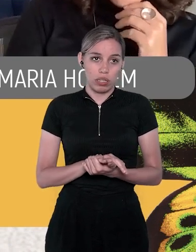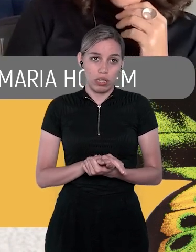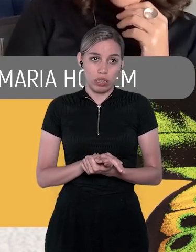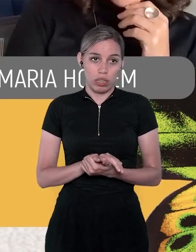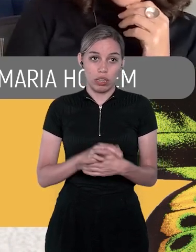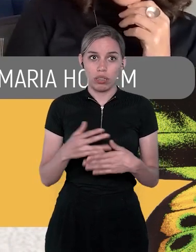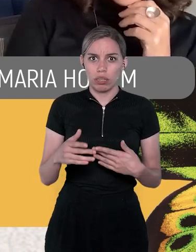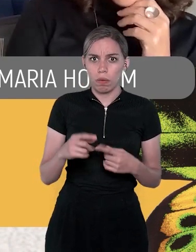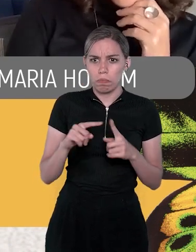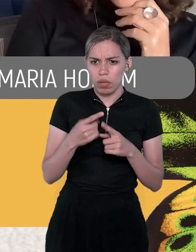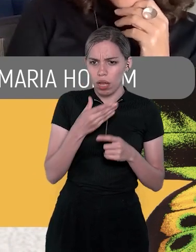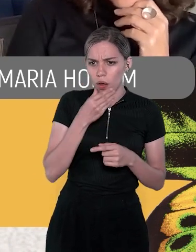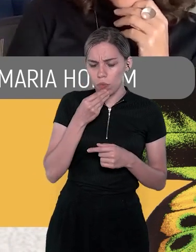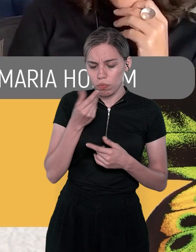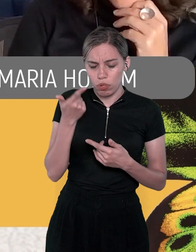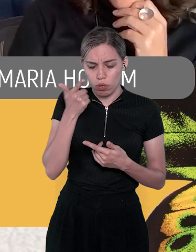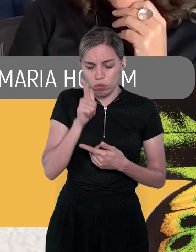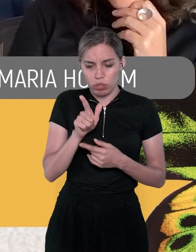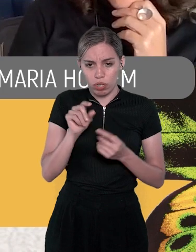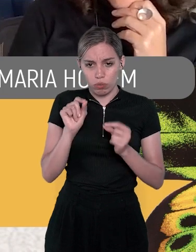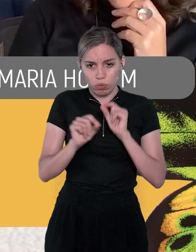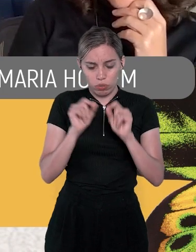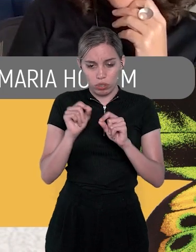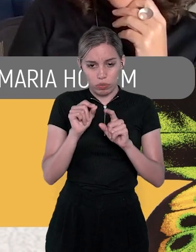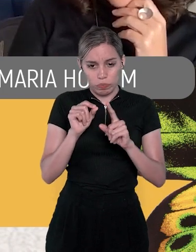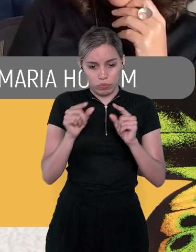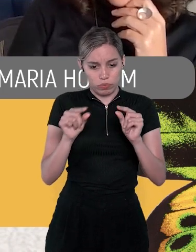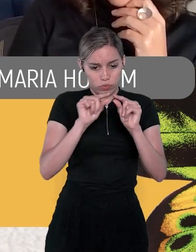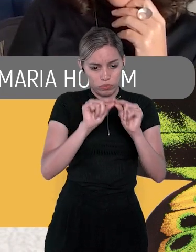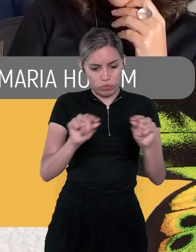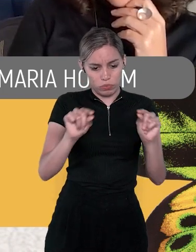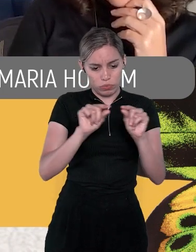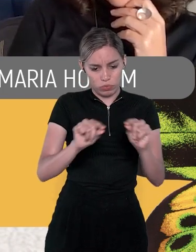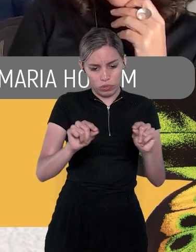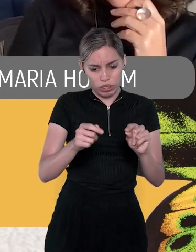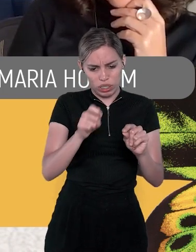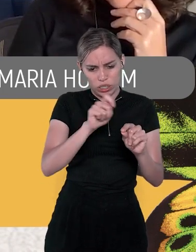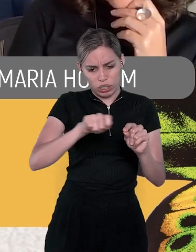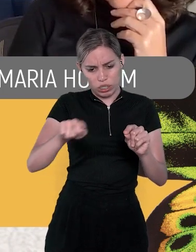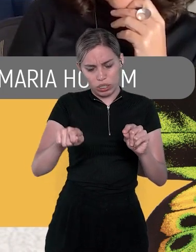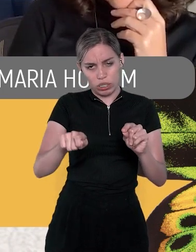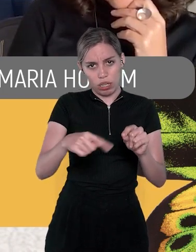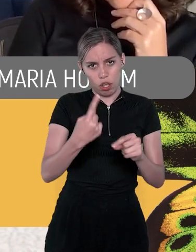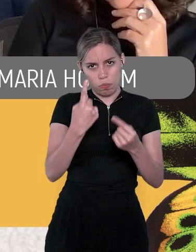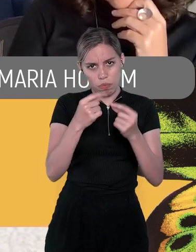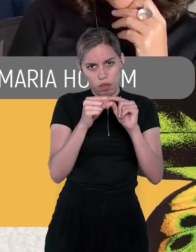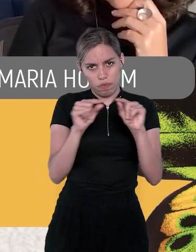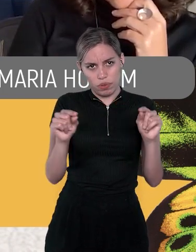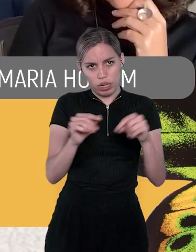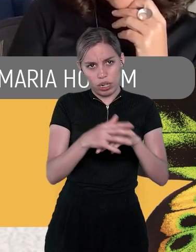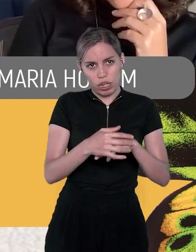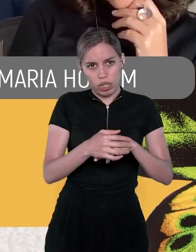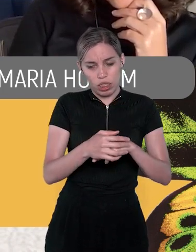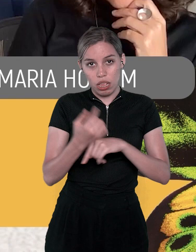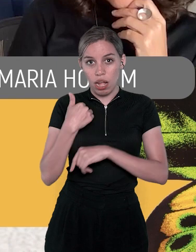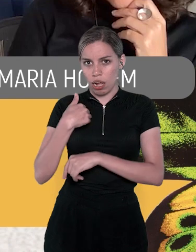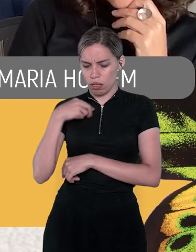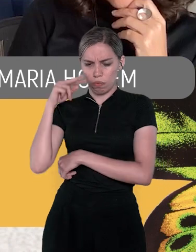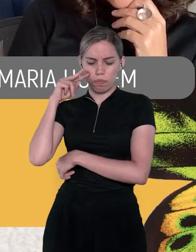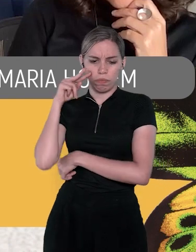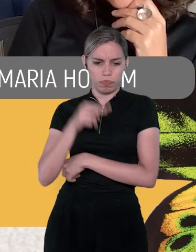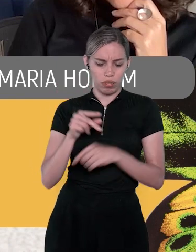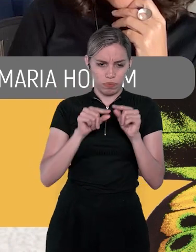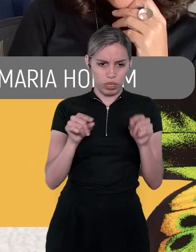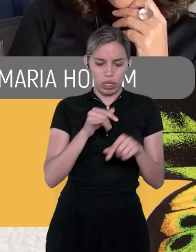né? Não obstante, o cara consegue, numa frase, dizer uma coisa que me faz escrever praticamente um livro inteiro sobre